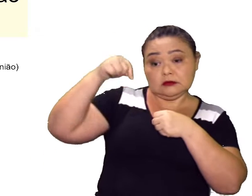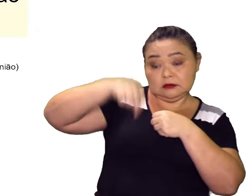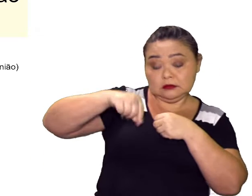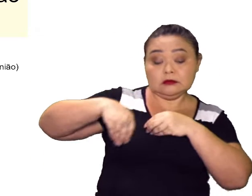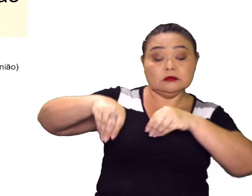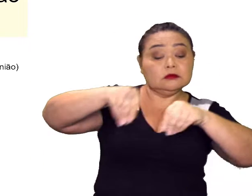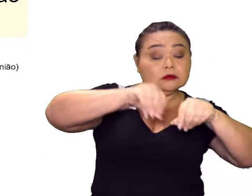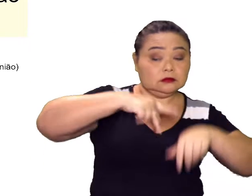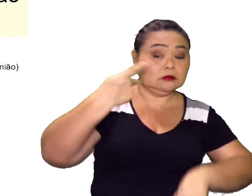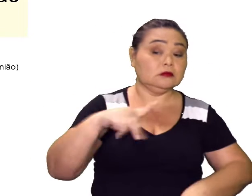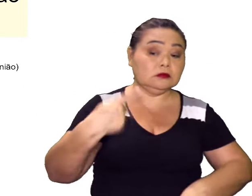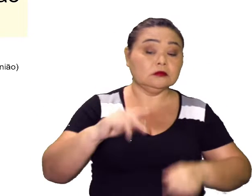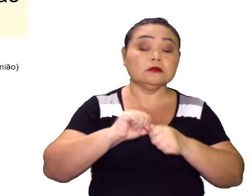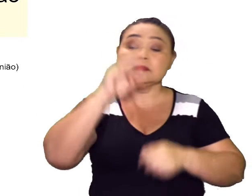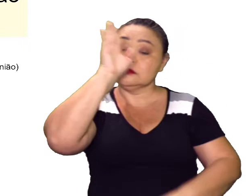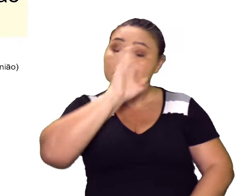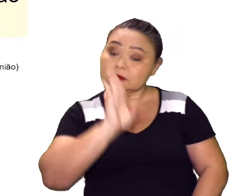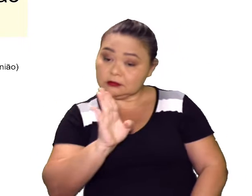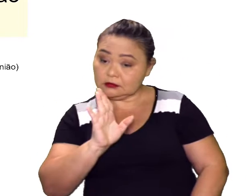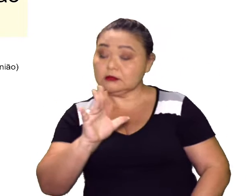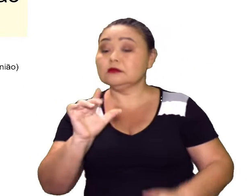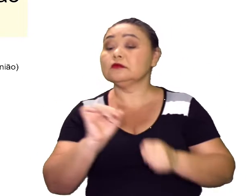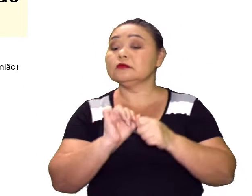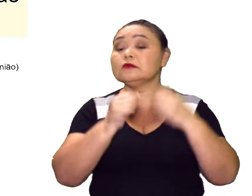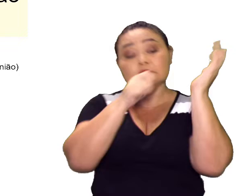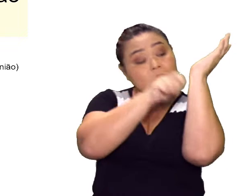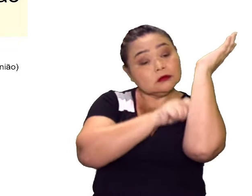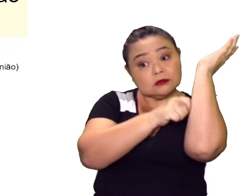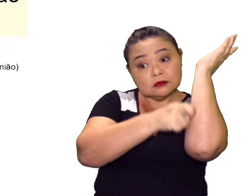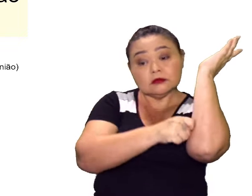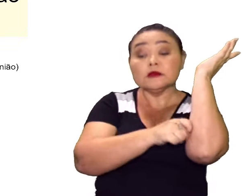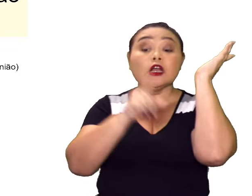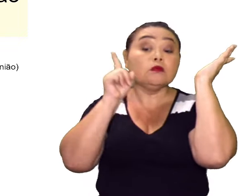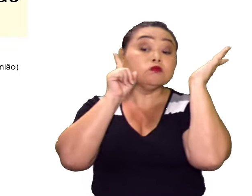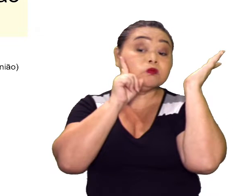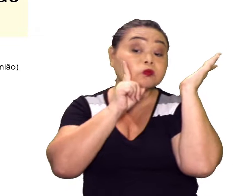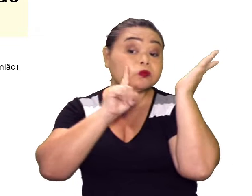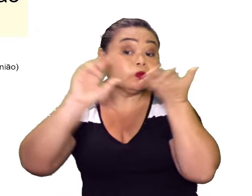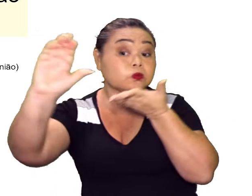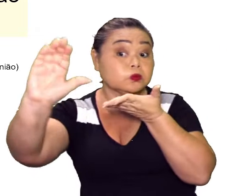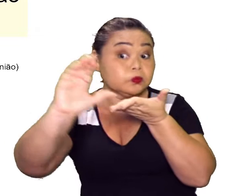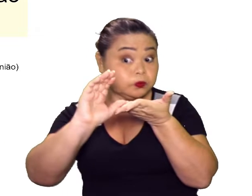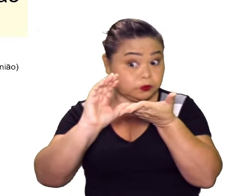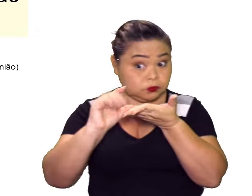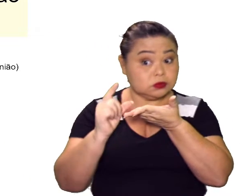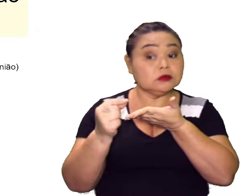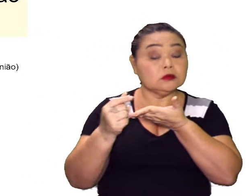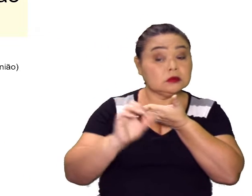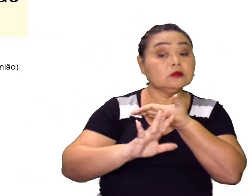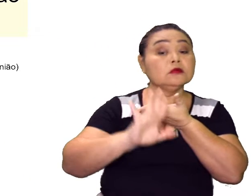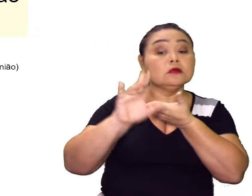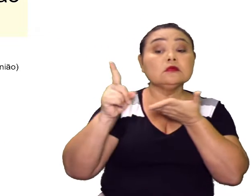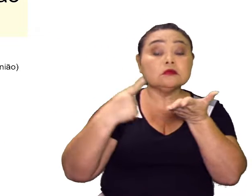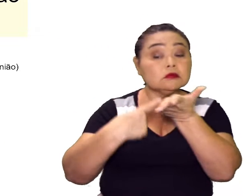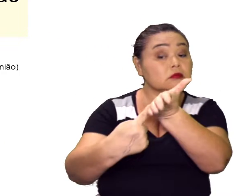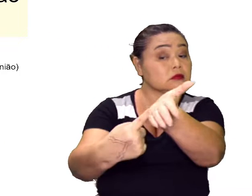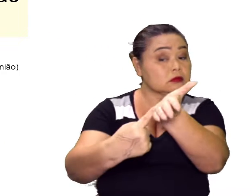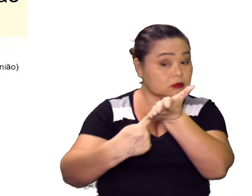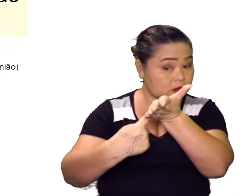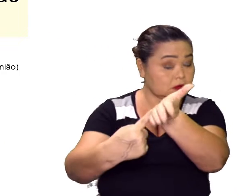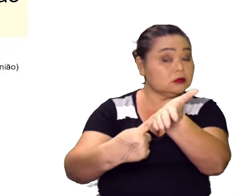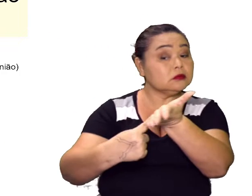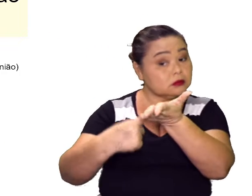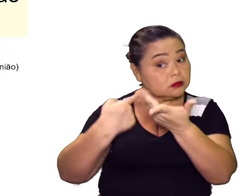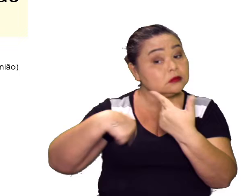território brasileiro nessa produção. E os Estados Unidos, eles investiram alto também no Brasil. Foi um acordo que